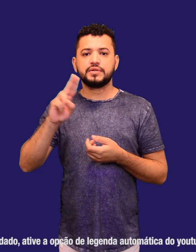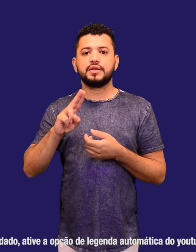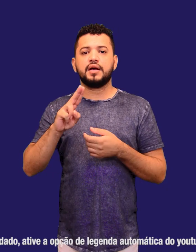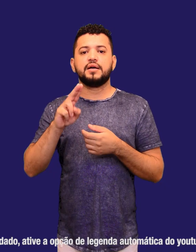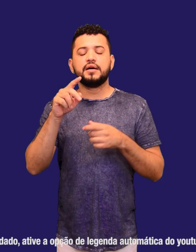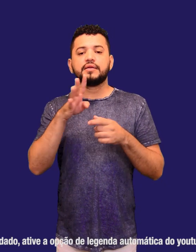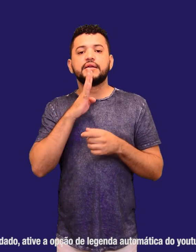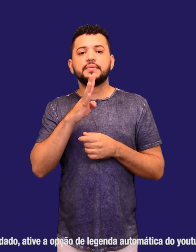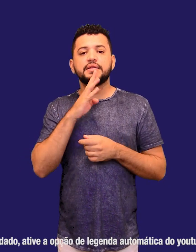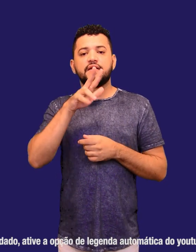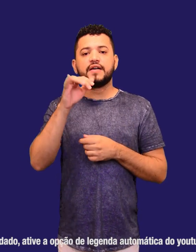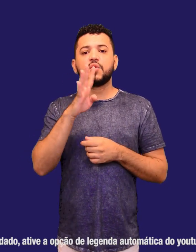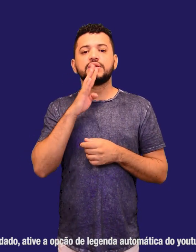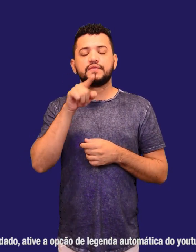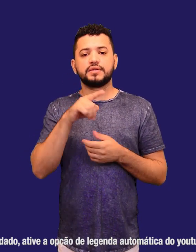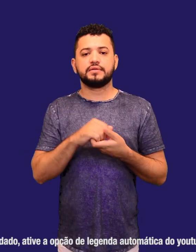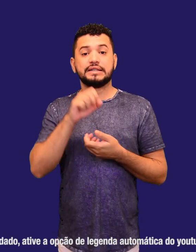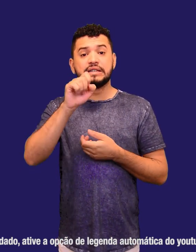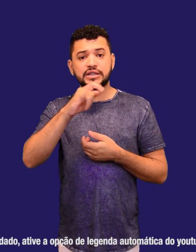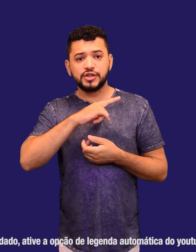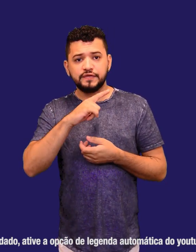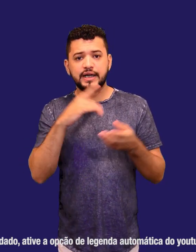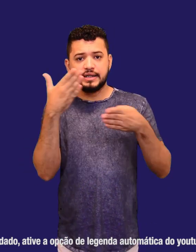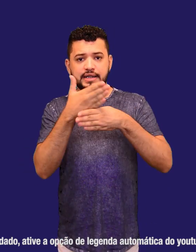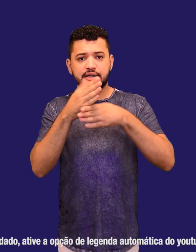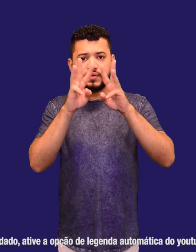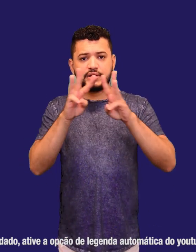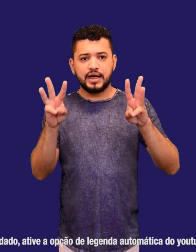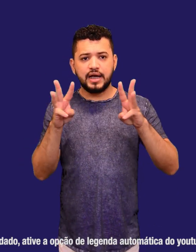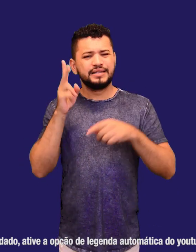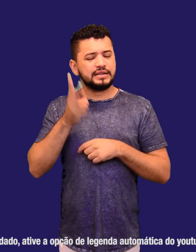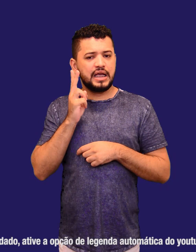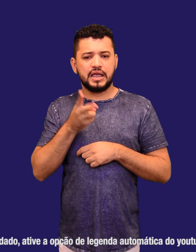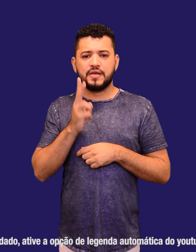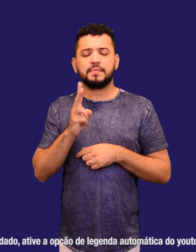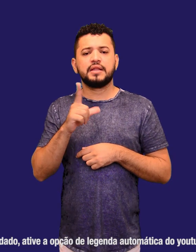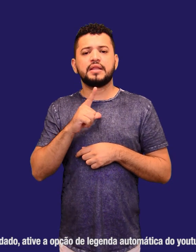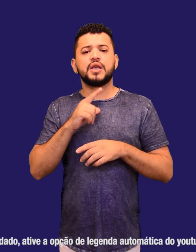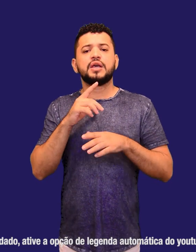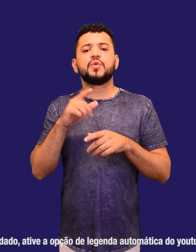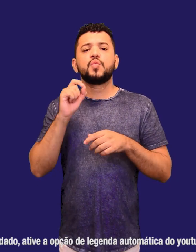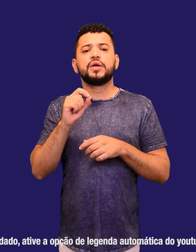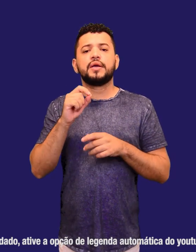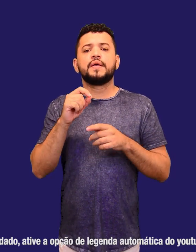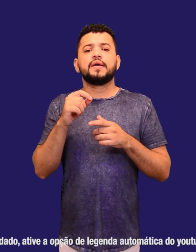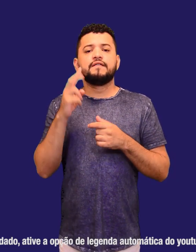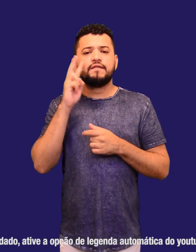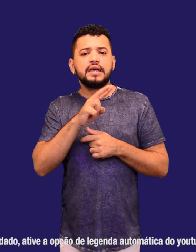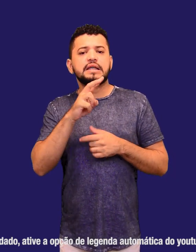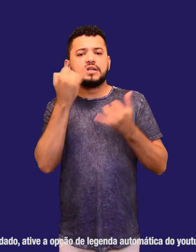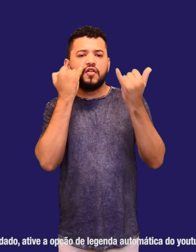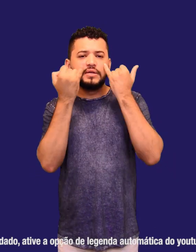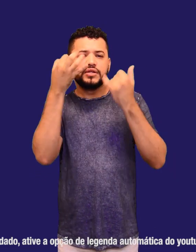te conhecer. Se estiver acessando algum site, sempre é bom também atualizar as informações para